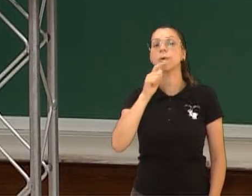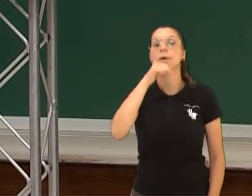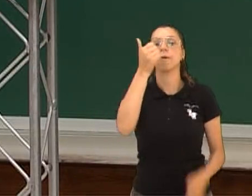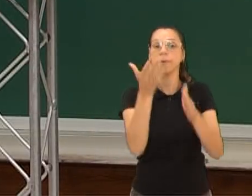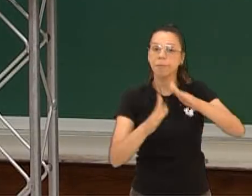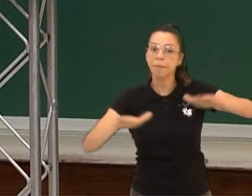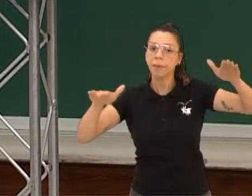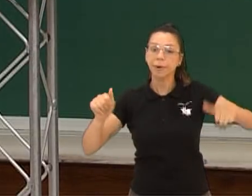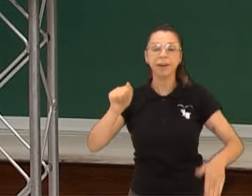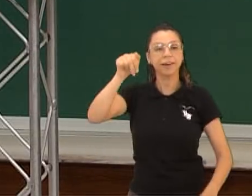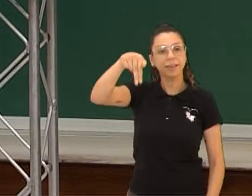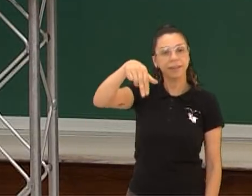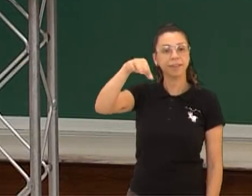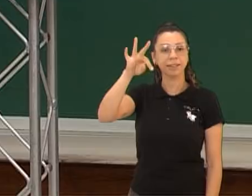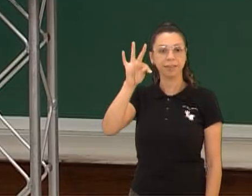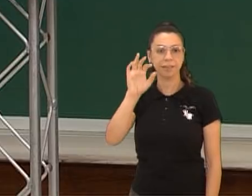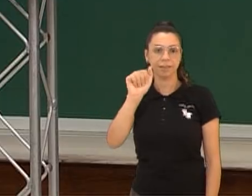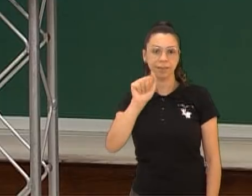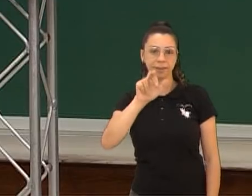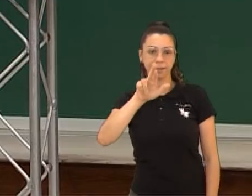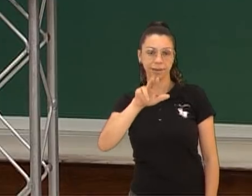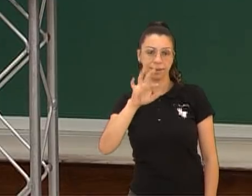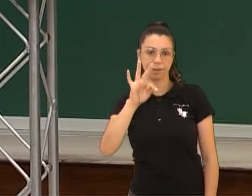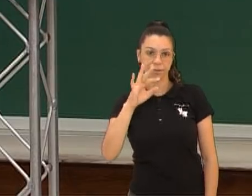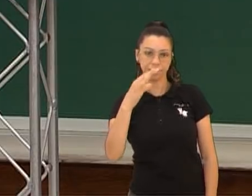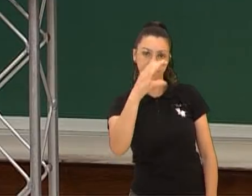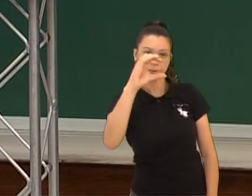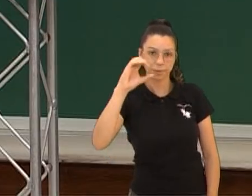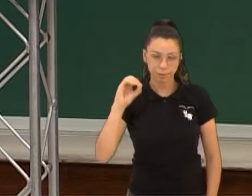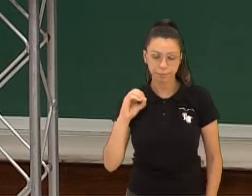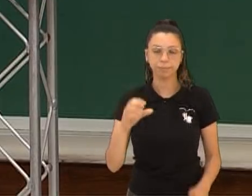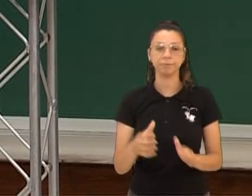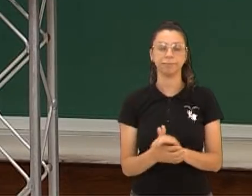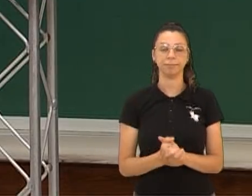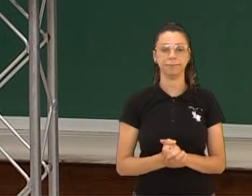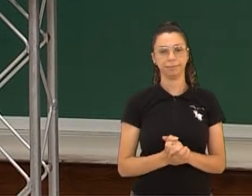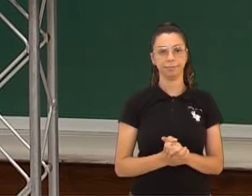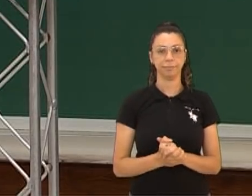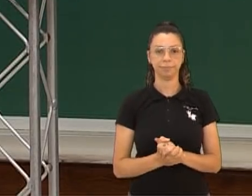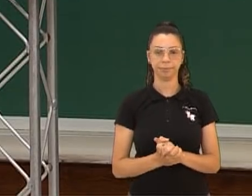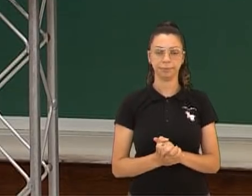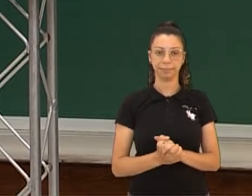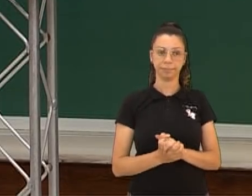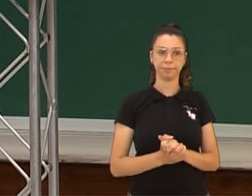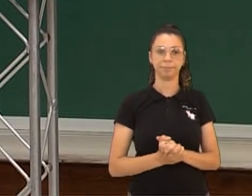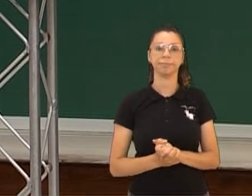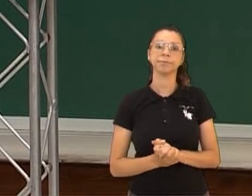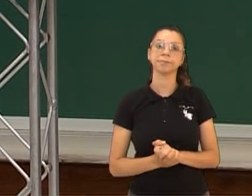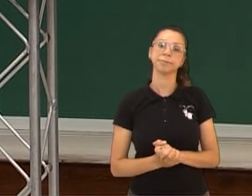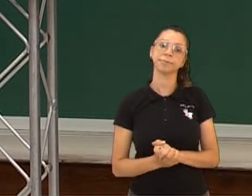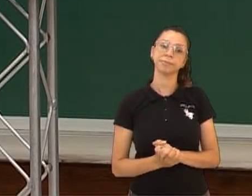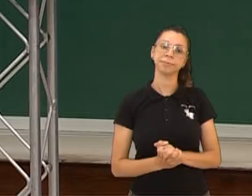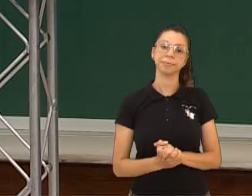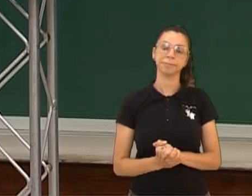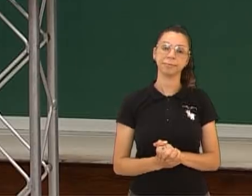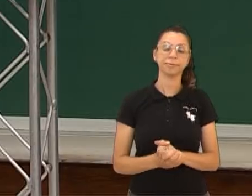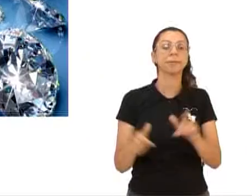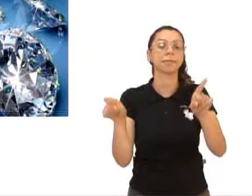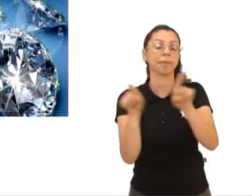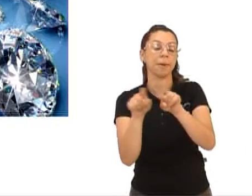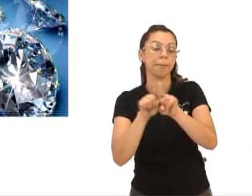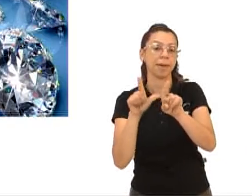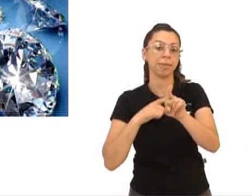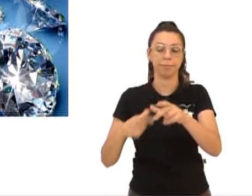África do Sul, no final, lá na Cidade do Cabo, você tem o Mar Antártico banhando o continente africano. As